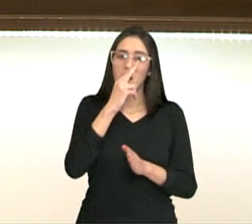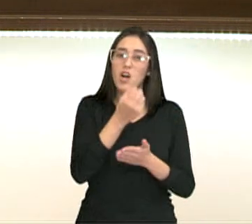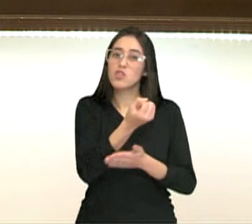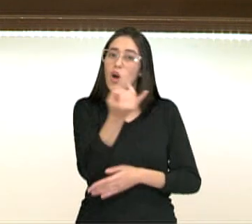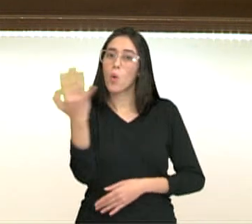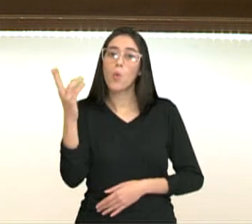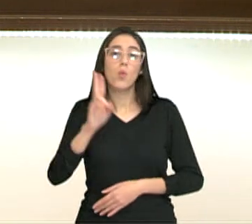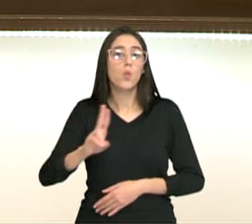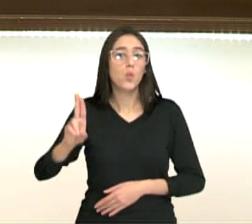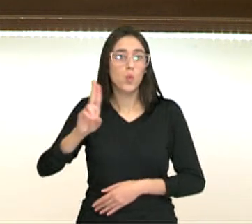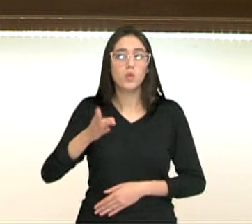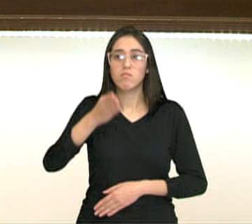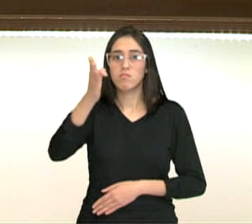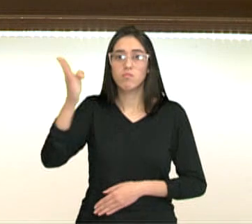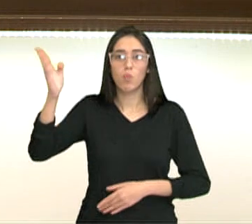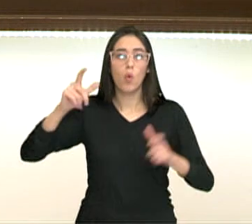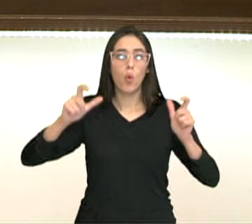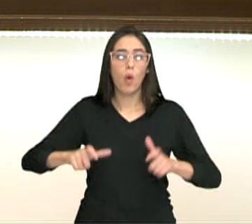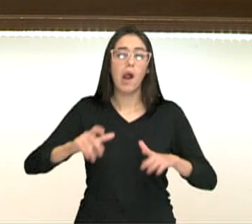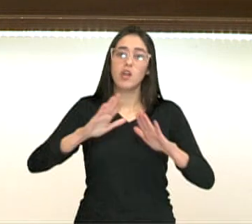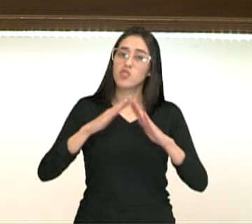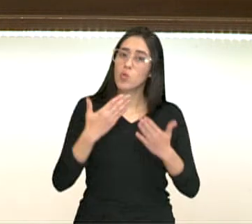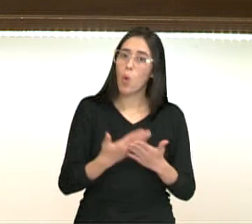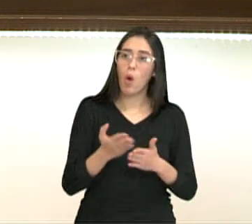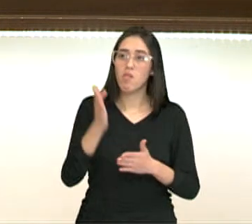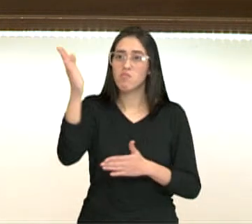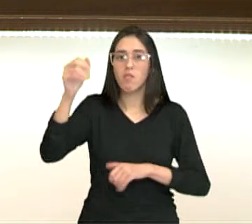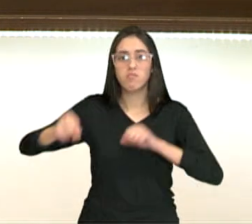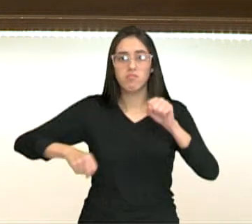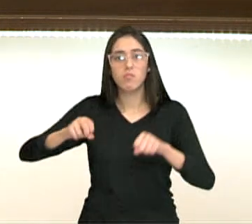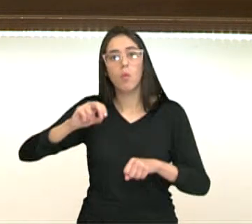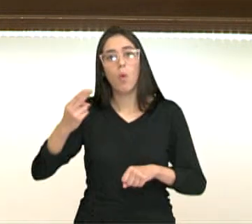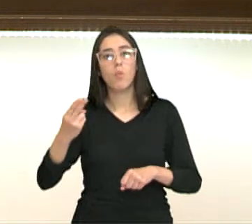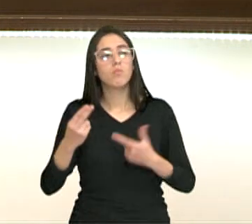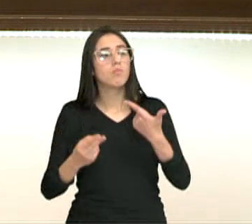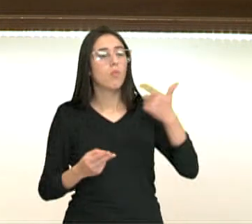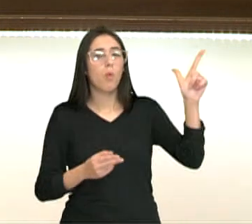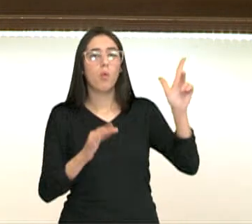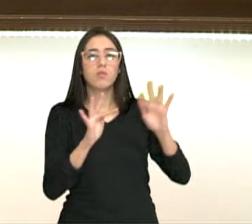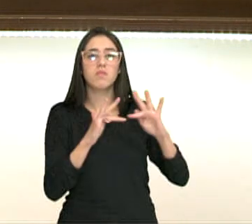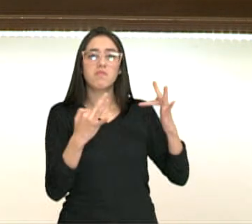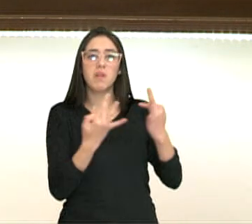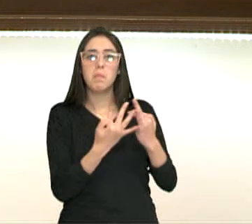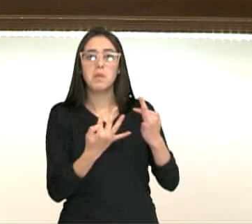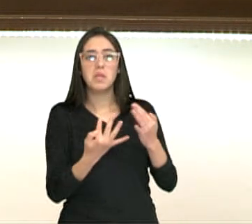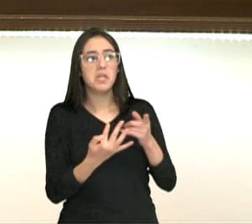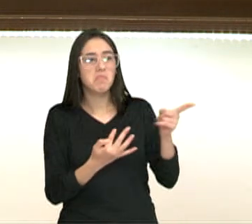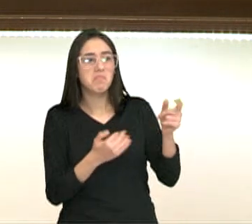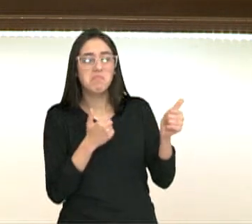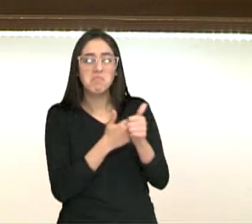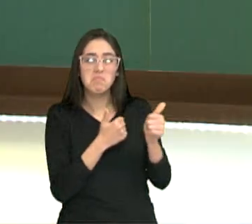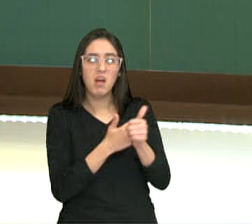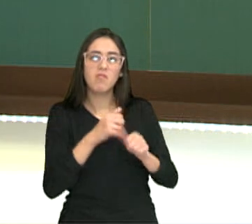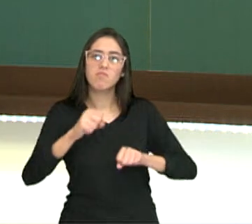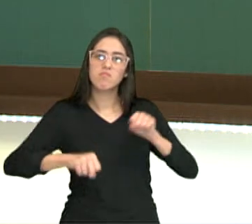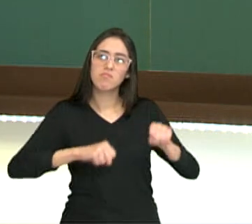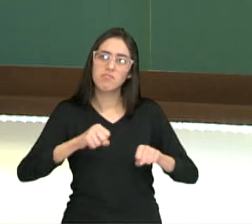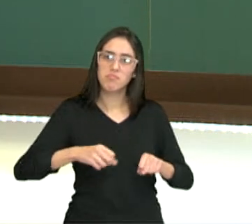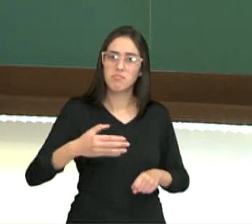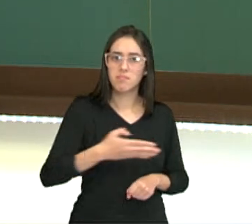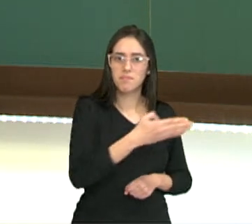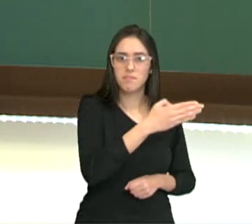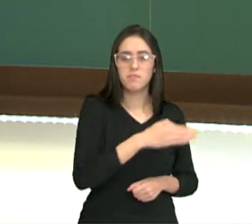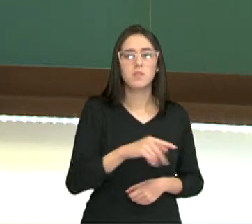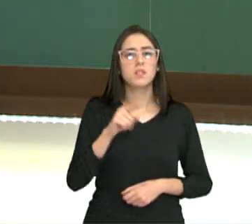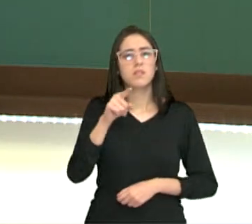forma de locomoção, para ir à escola, para ir à casa de algum parente que more relativamente próximo. E você, será que tem alguém que